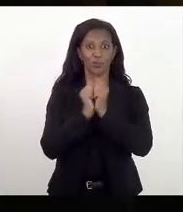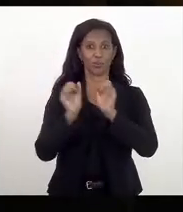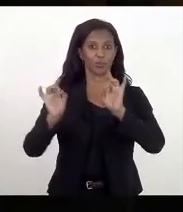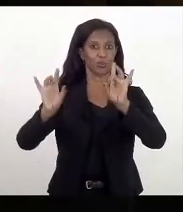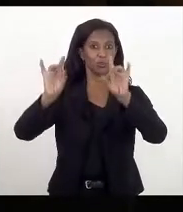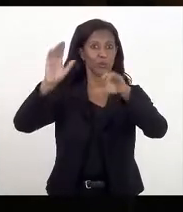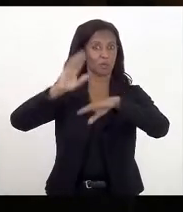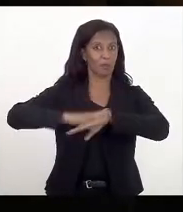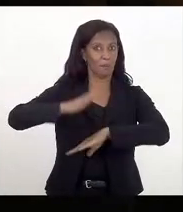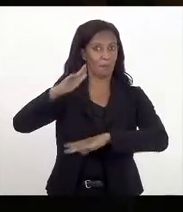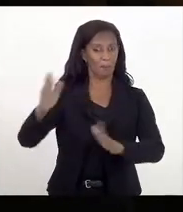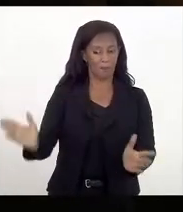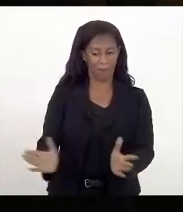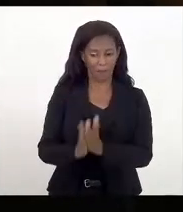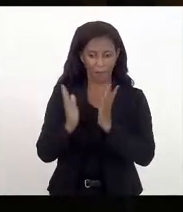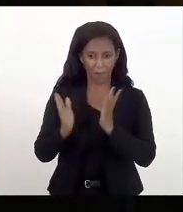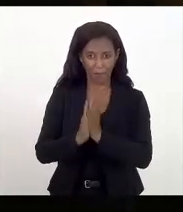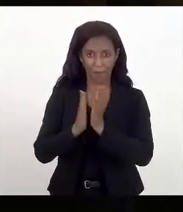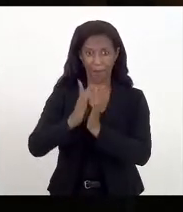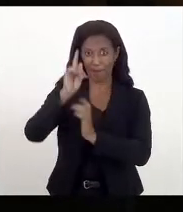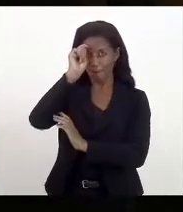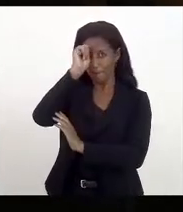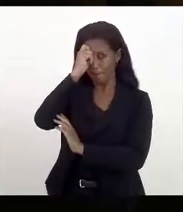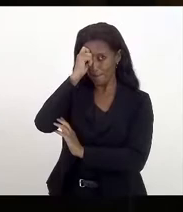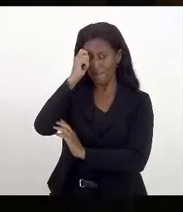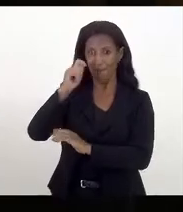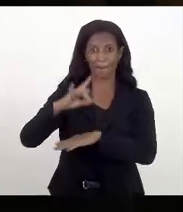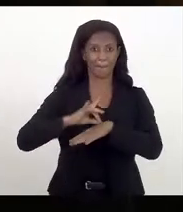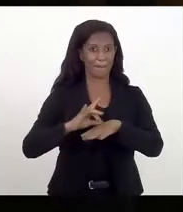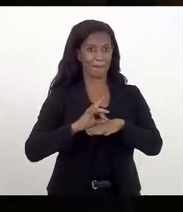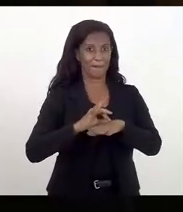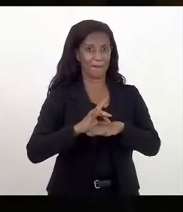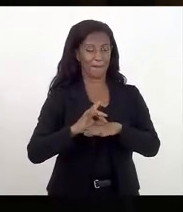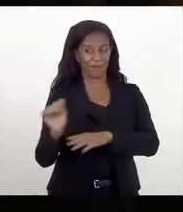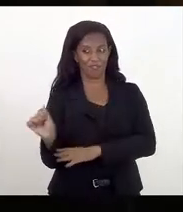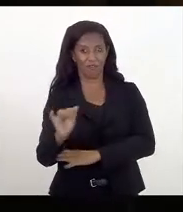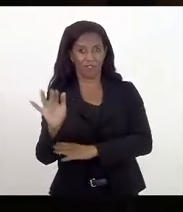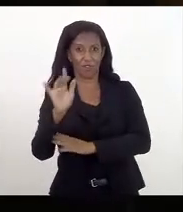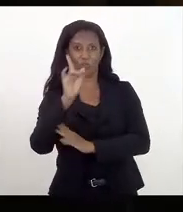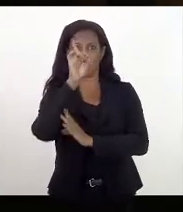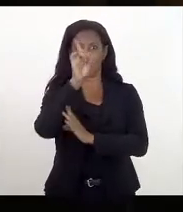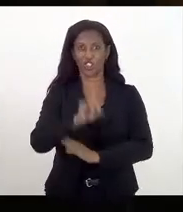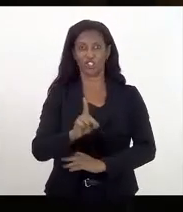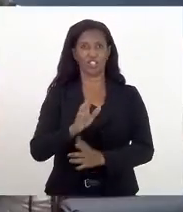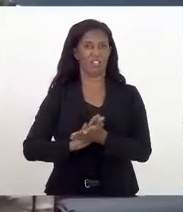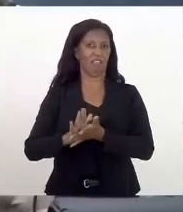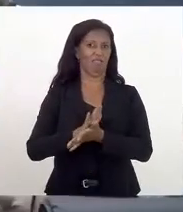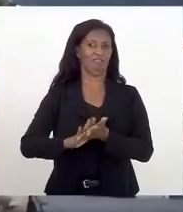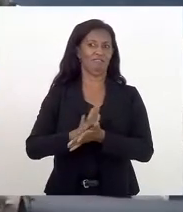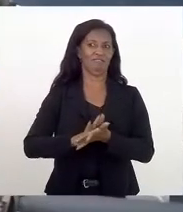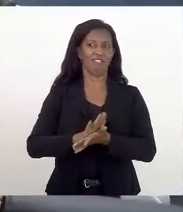população mais pobre, a população preta, a população favelada que não tem direito ao acesso à justiça.